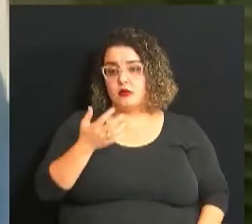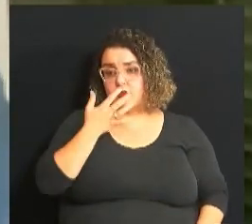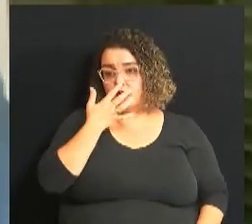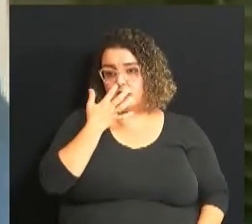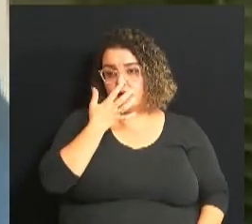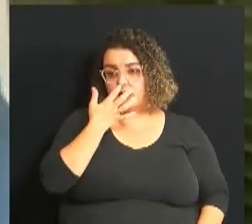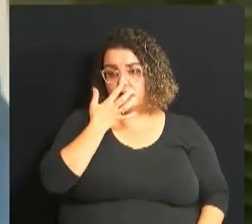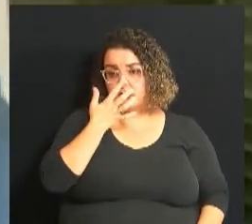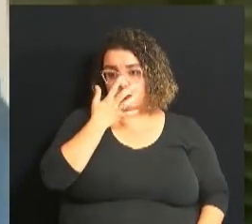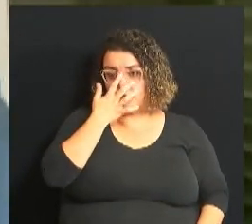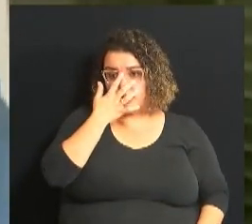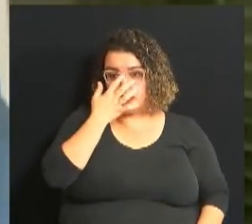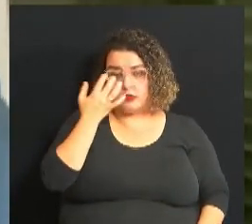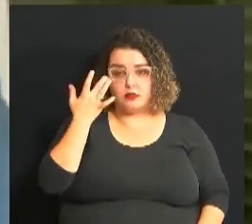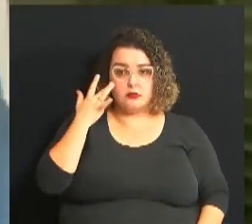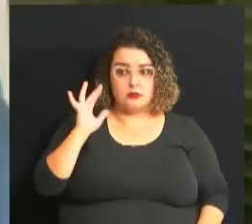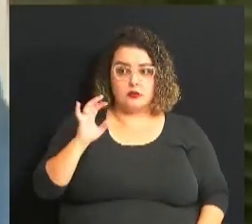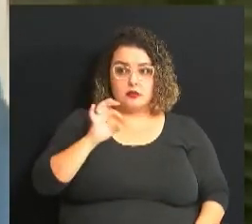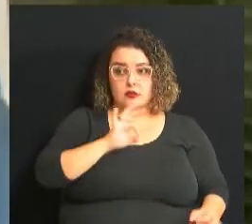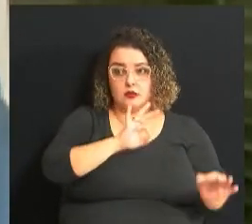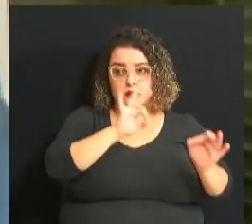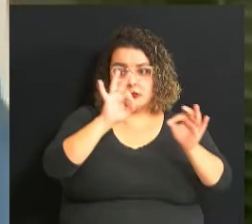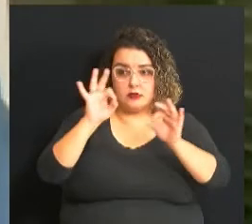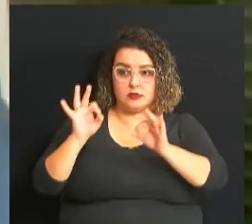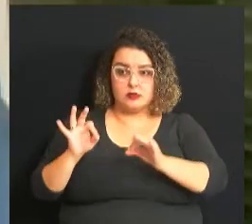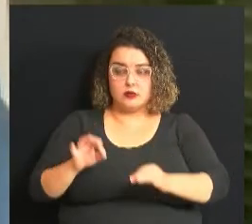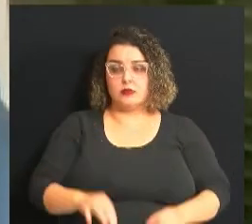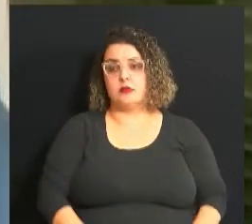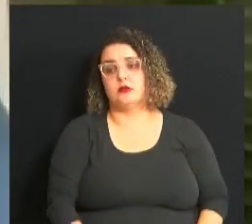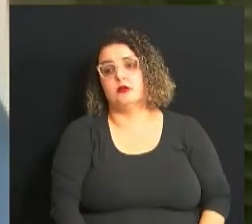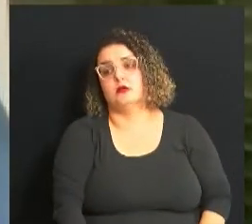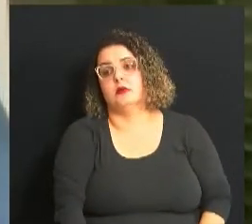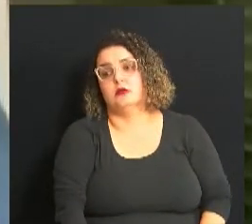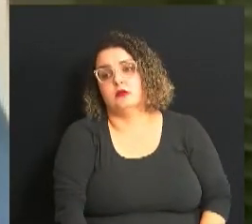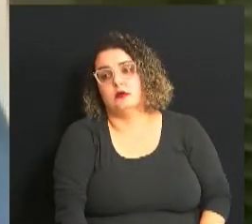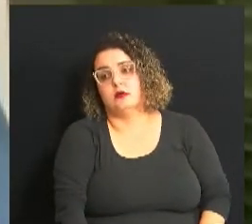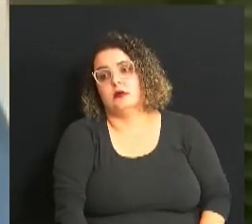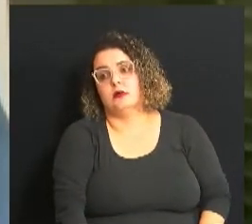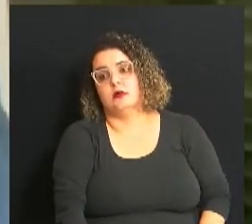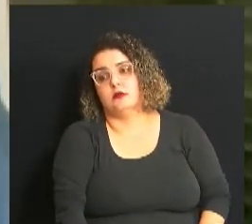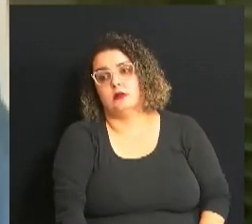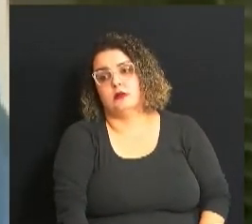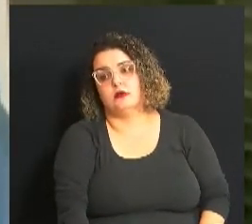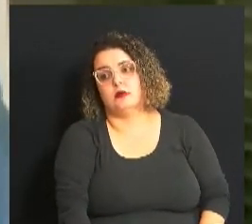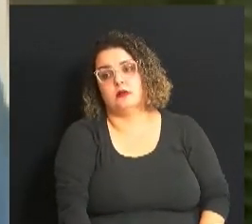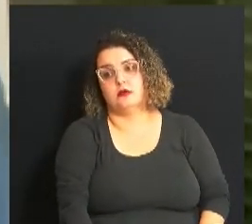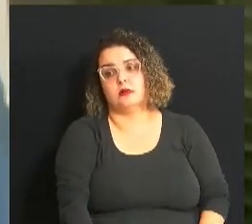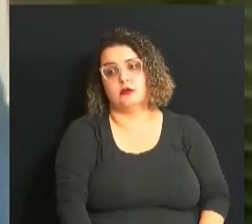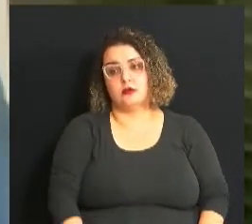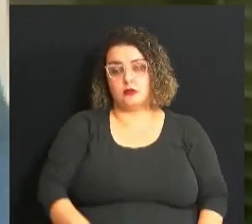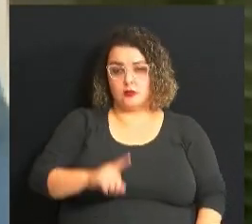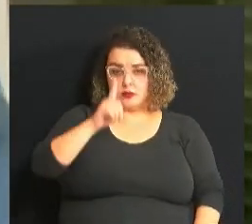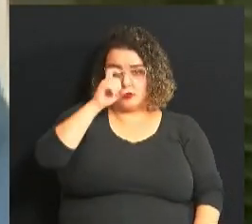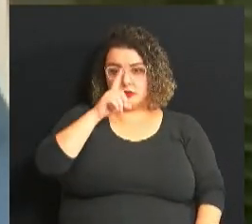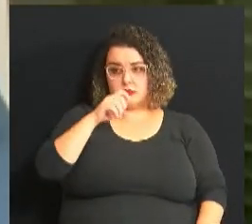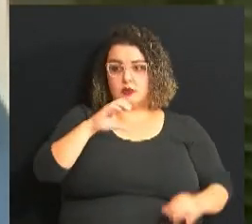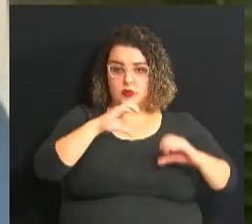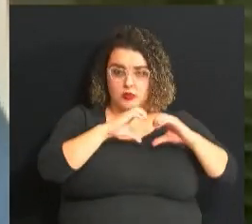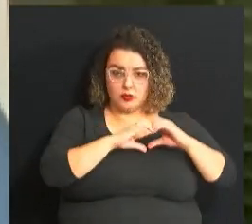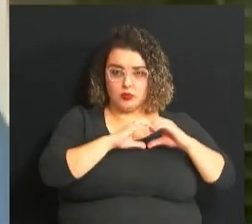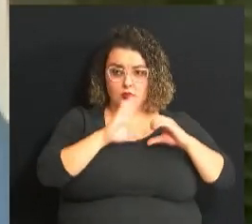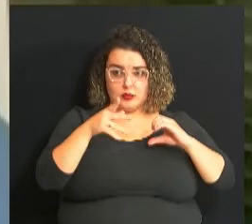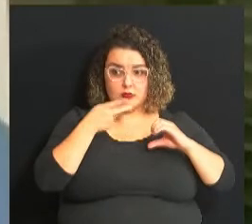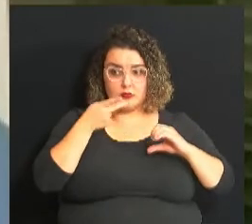você acompanhou a instituição do Hospital do Amor aqui em Campinas. Quando se falou sobre isso,